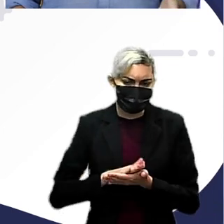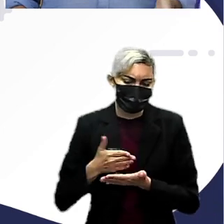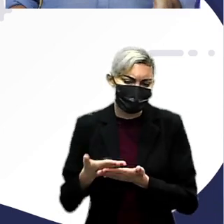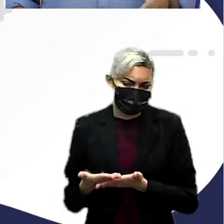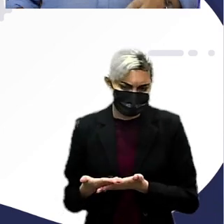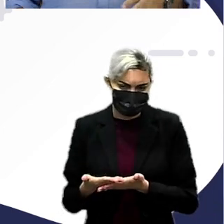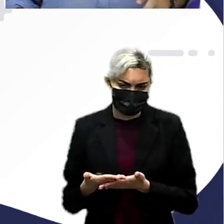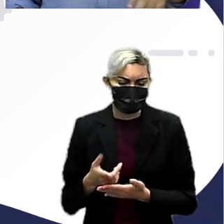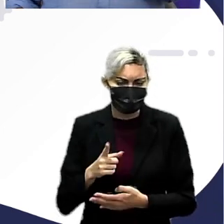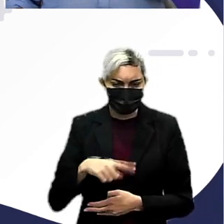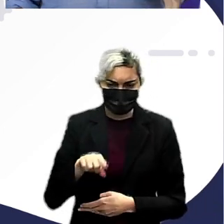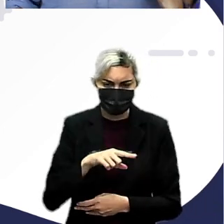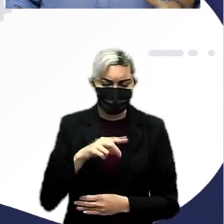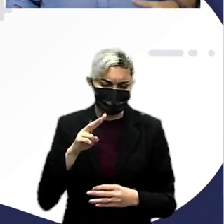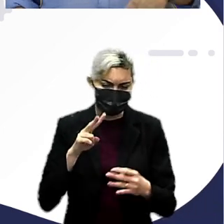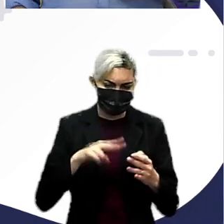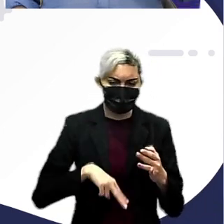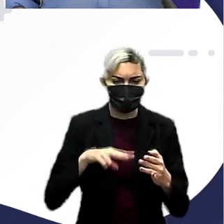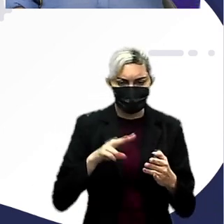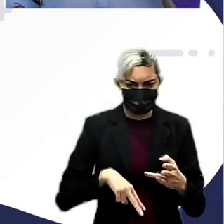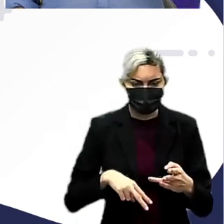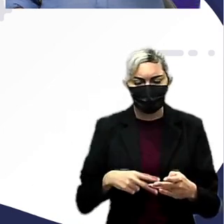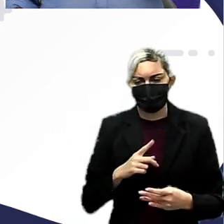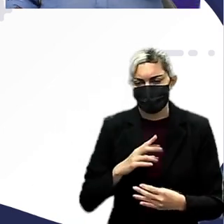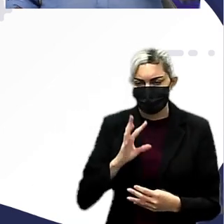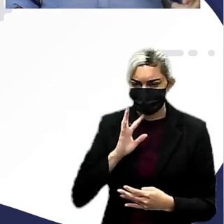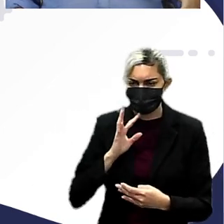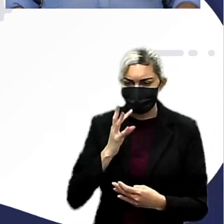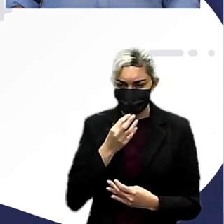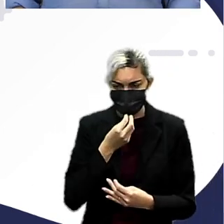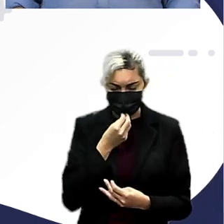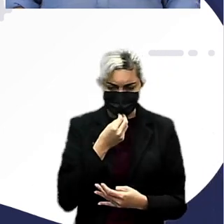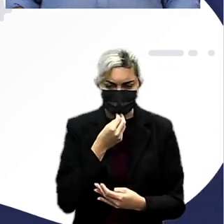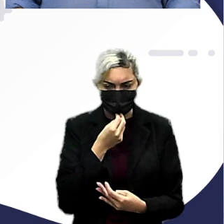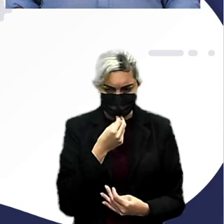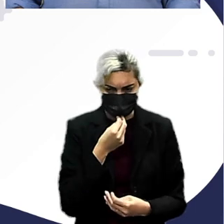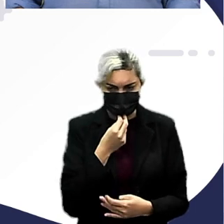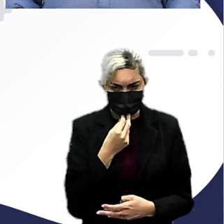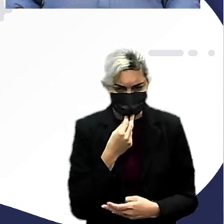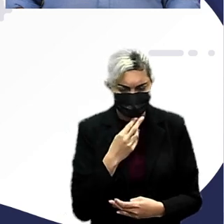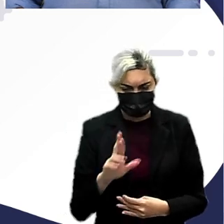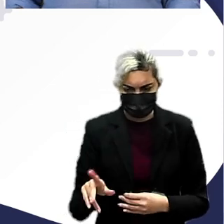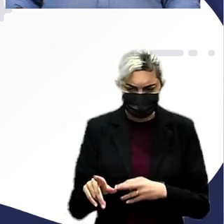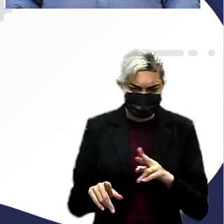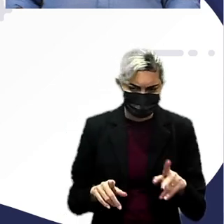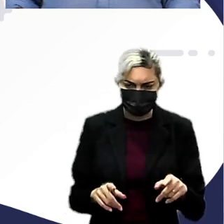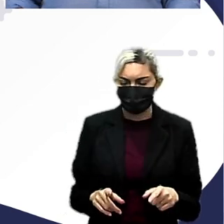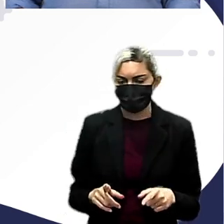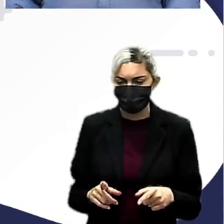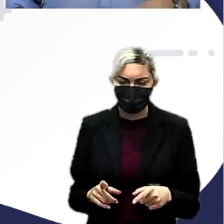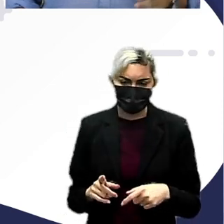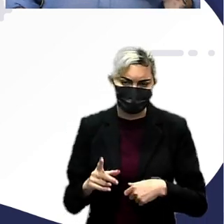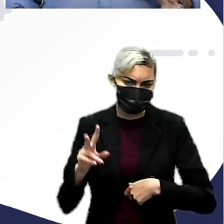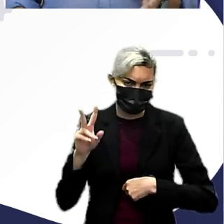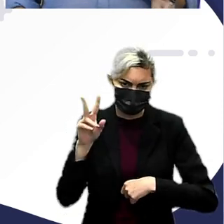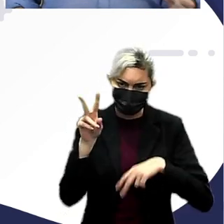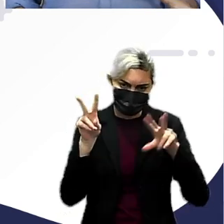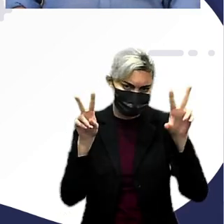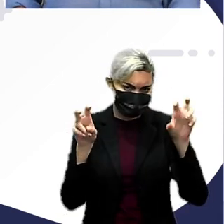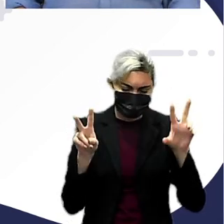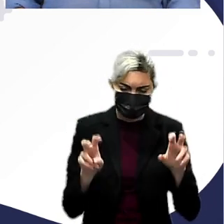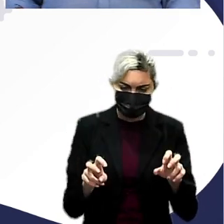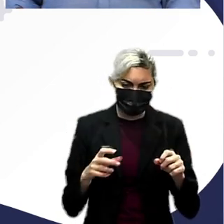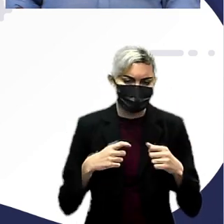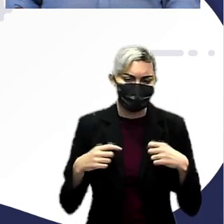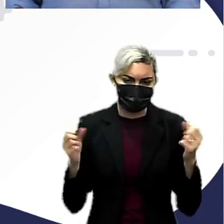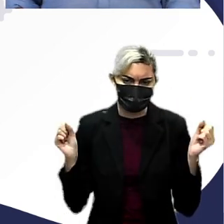interpretar. E aí vem a leitura, né? Vem o conhecimento diferenciado sobre assuntos que a